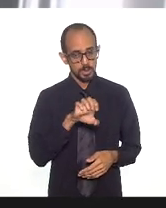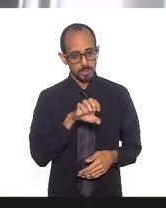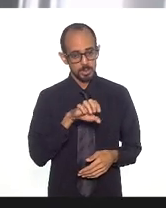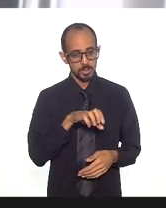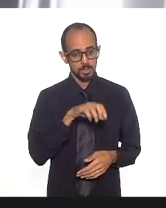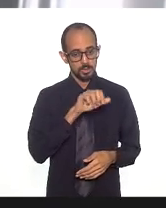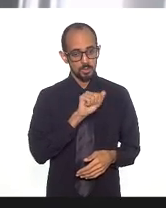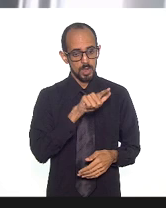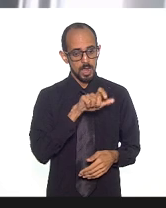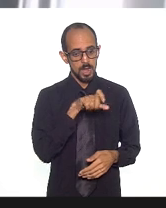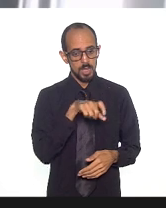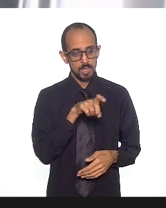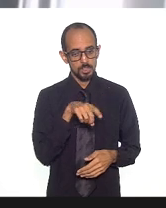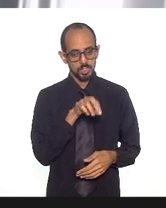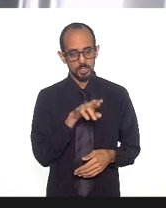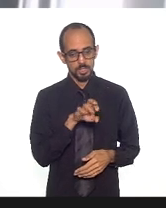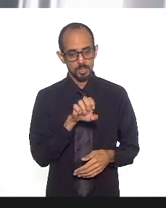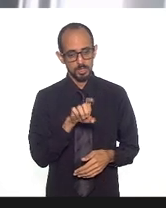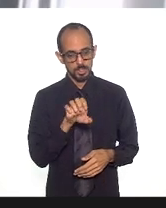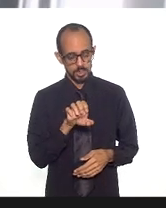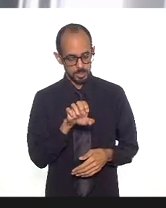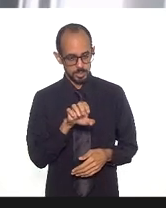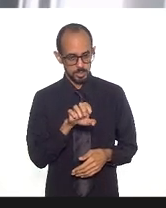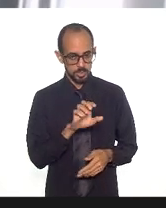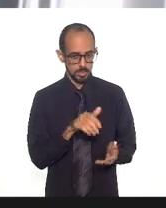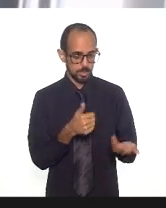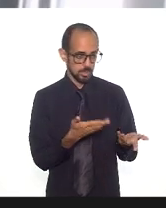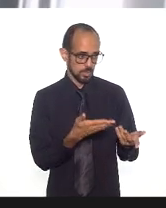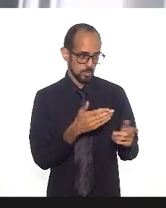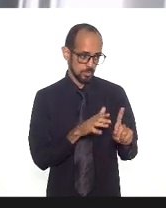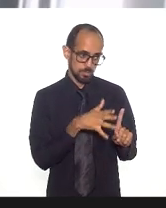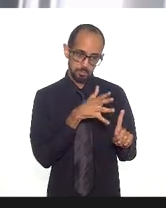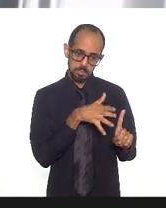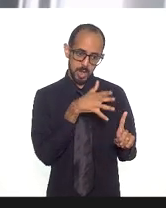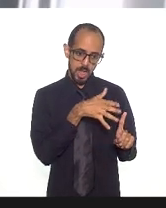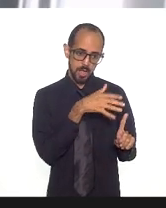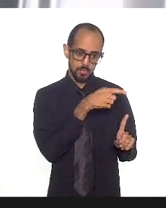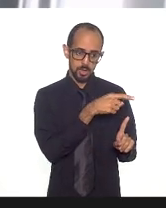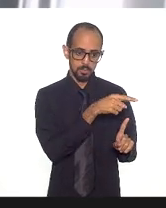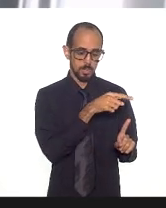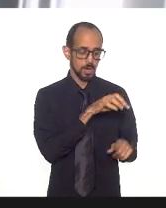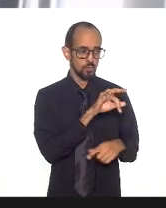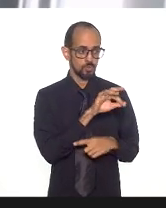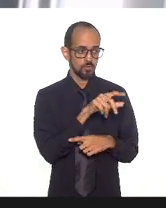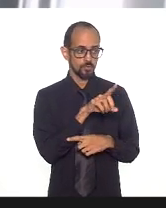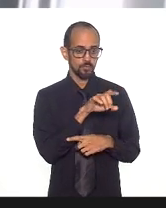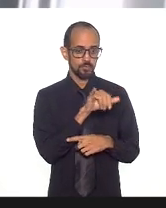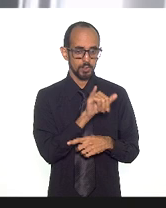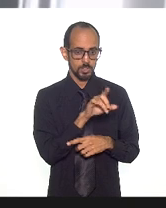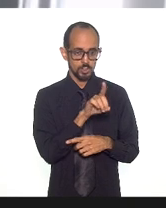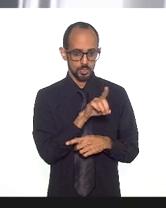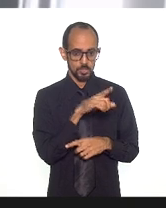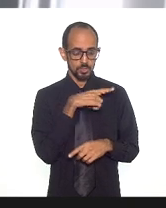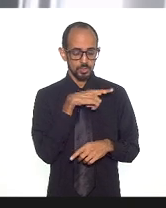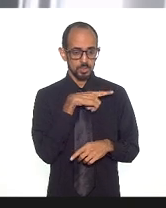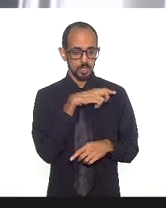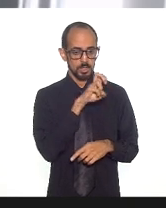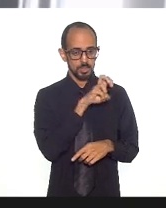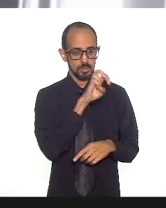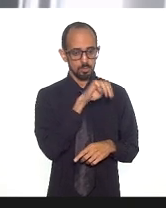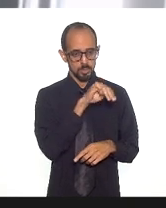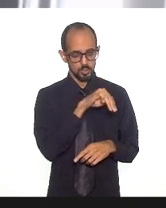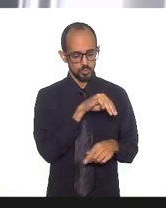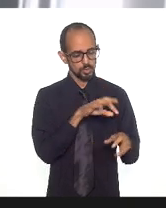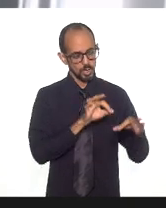é o Alexandre Alves, salvo engano. Então, eu passo a palavra ao SINDICCERJ, vocês têm 5 minutos, e aí